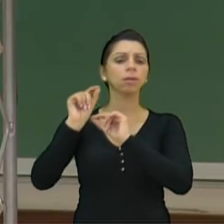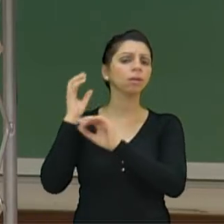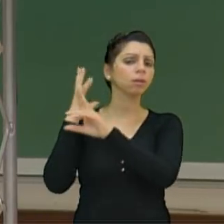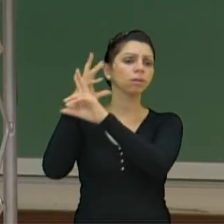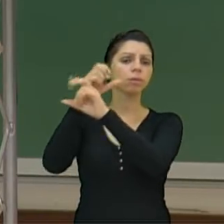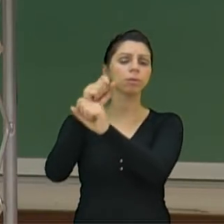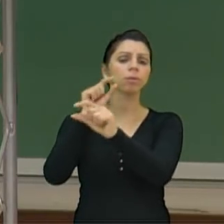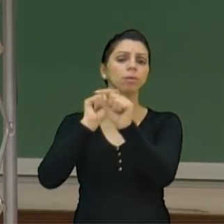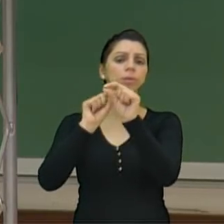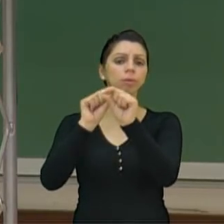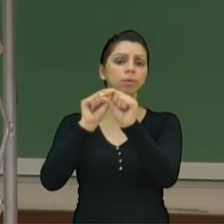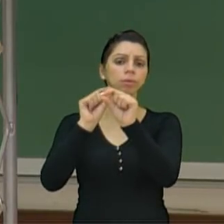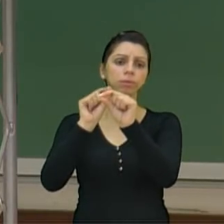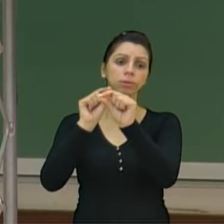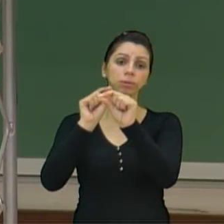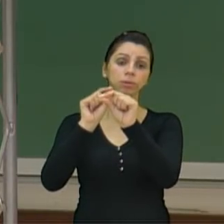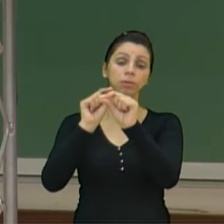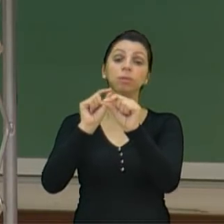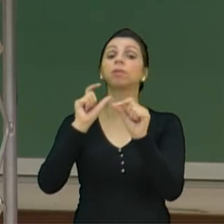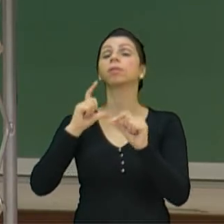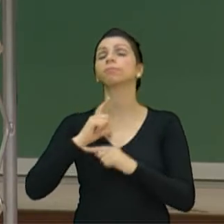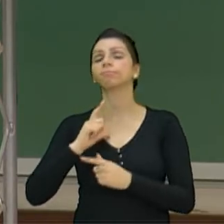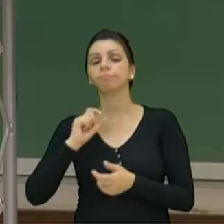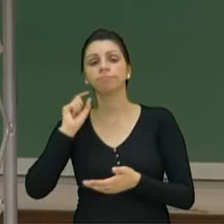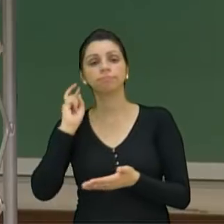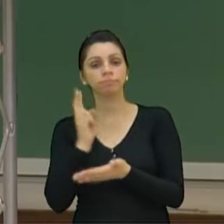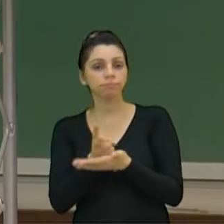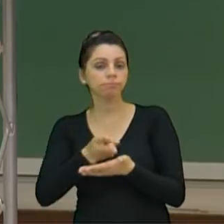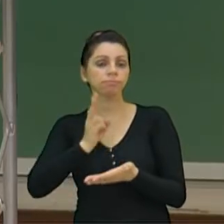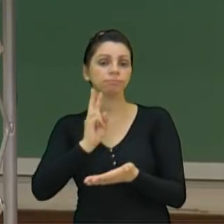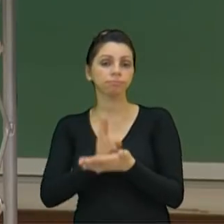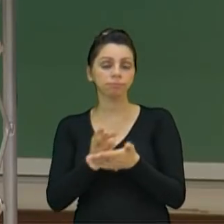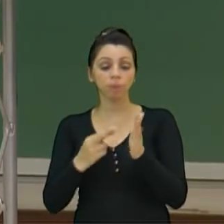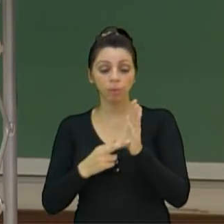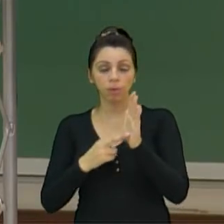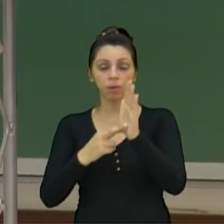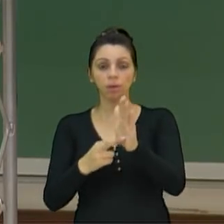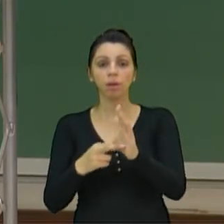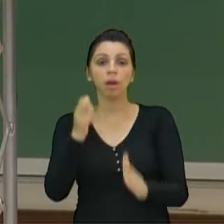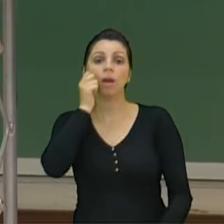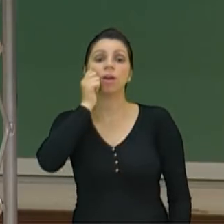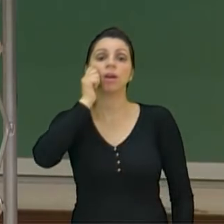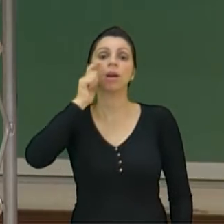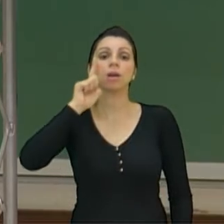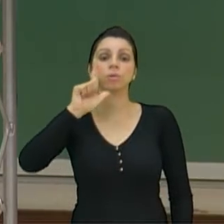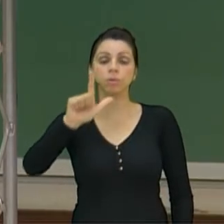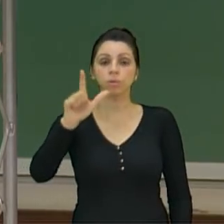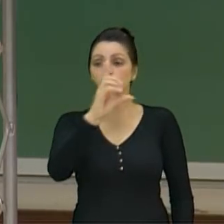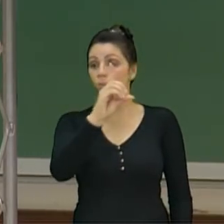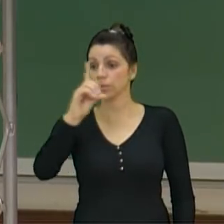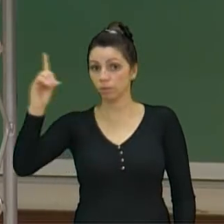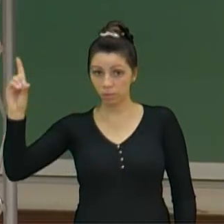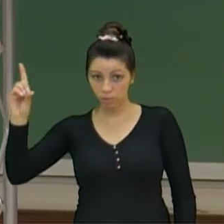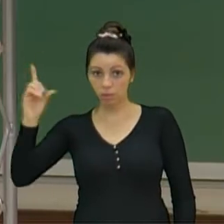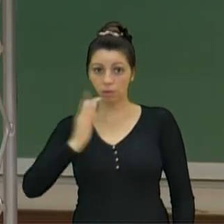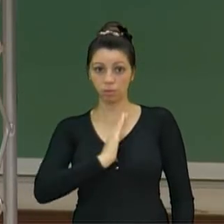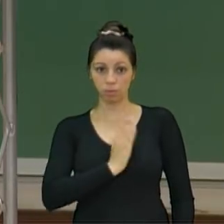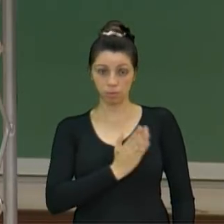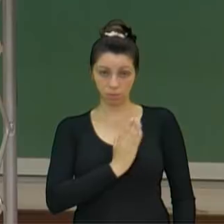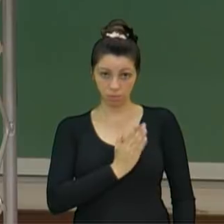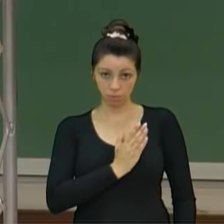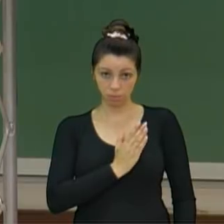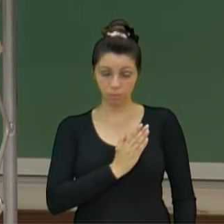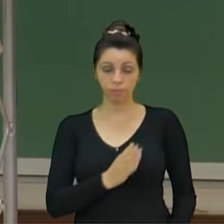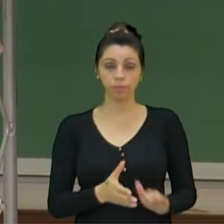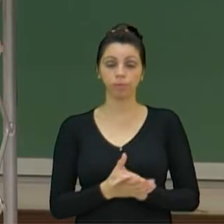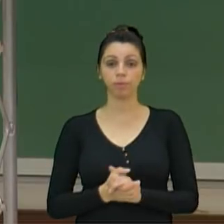GIF é que a gente sempre representa em azul o lado direito do coração. E aí, lembram